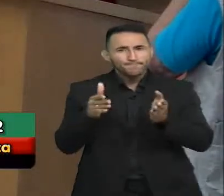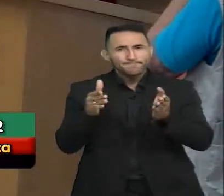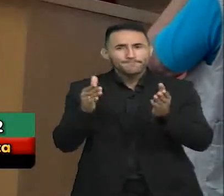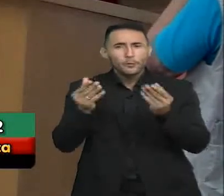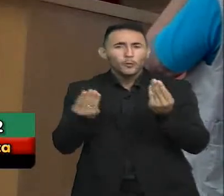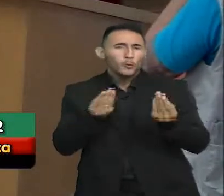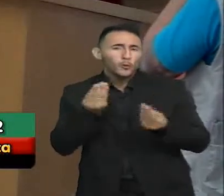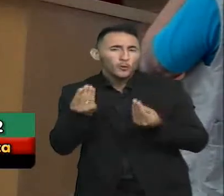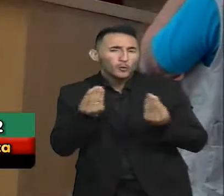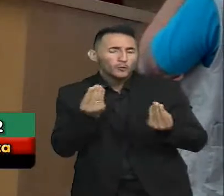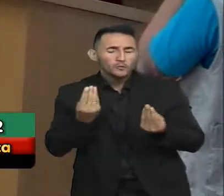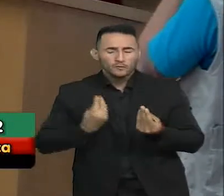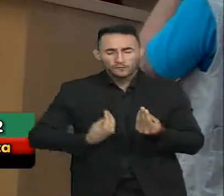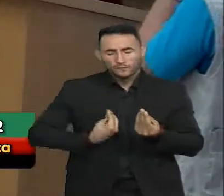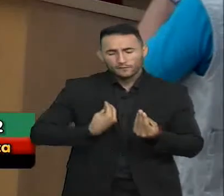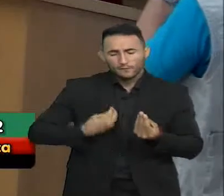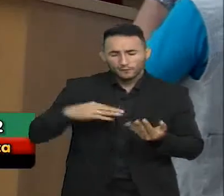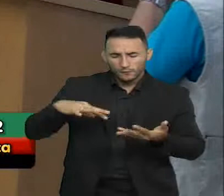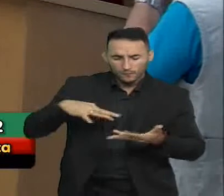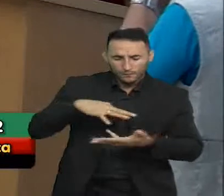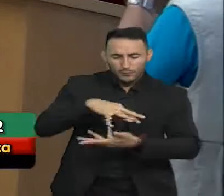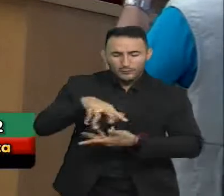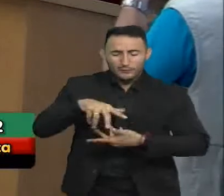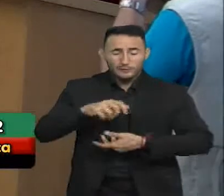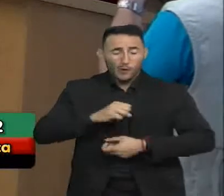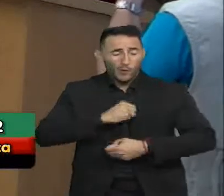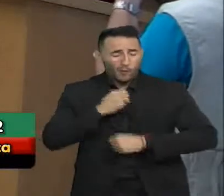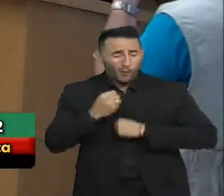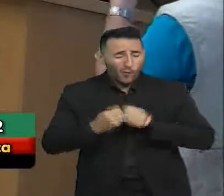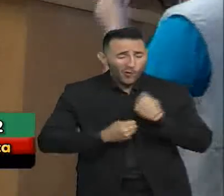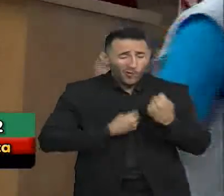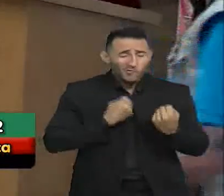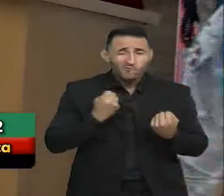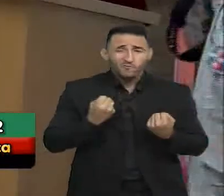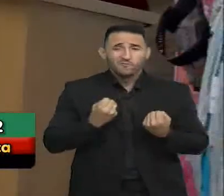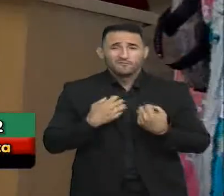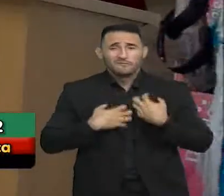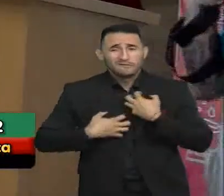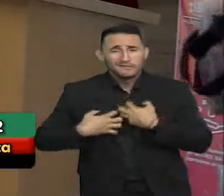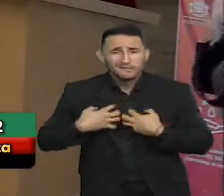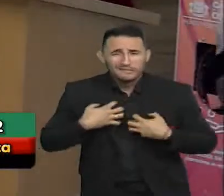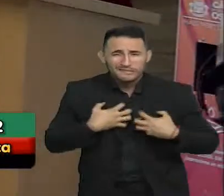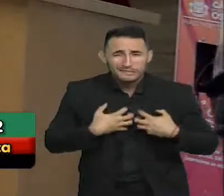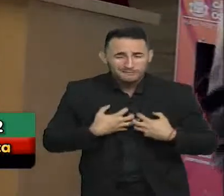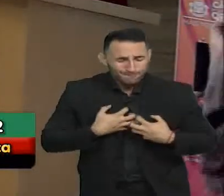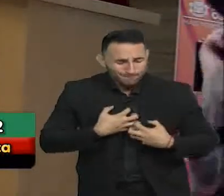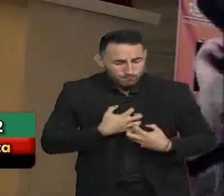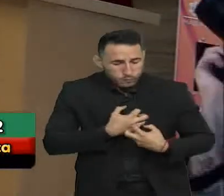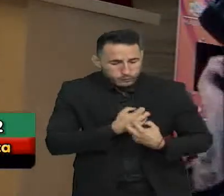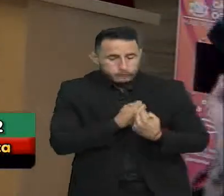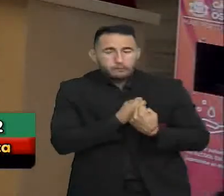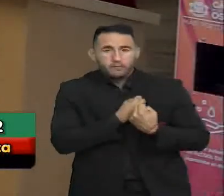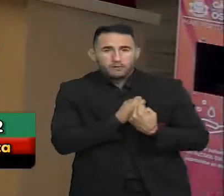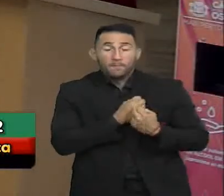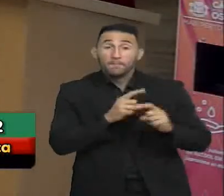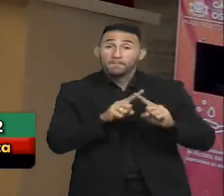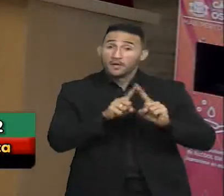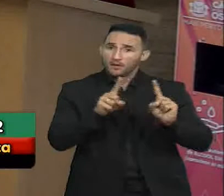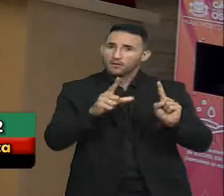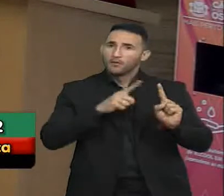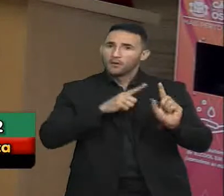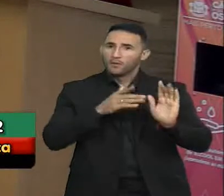desse mundo que a gente está vivendo agora, cheio de ódio, cheio de rancor no coração, como uma proposta